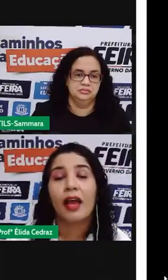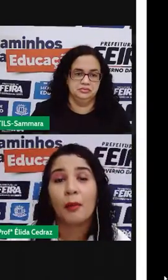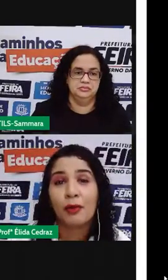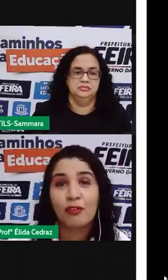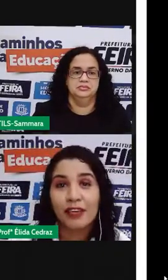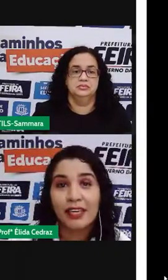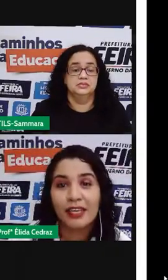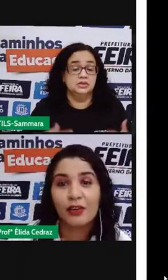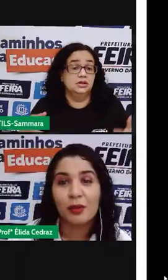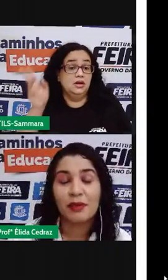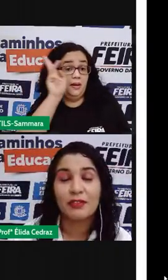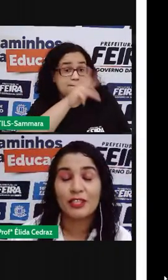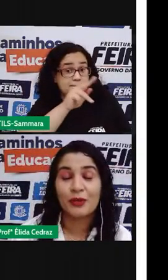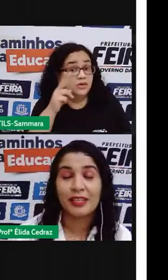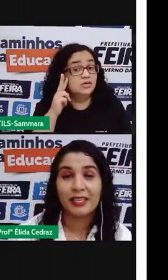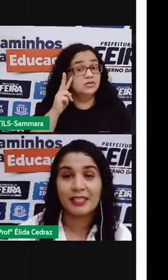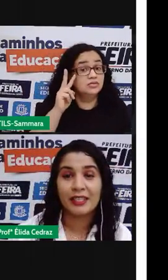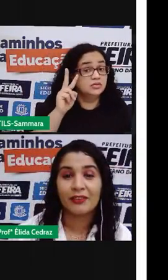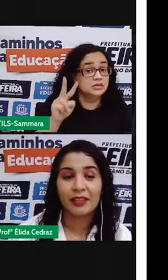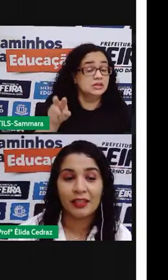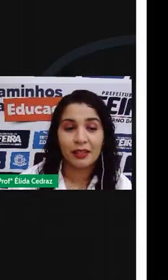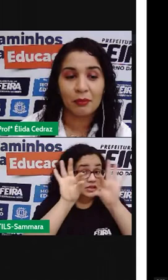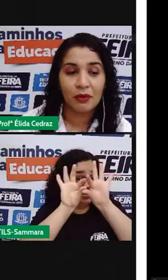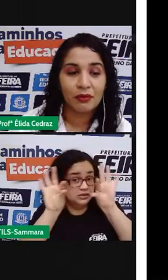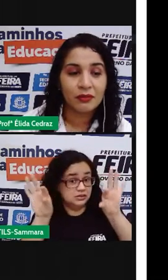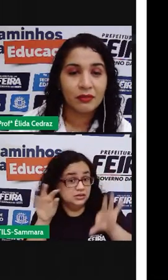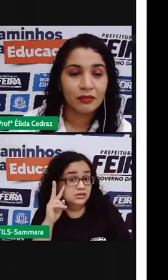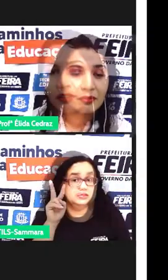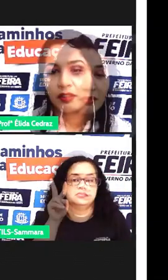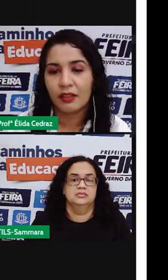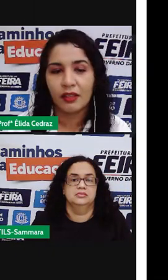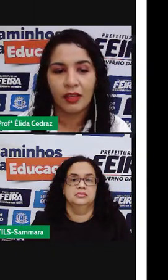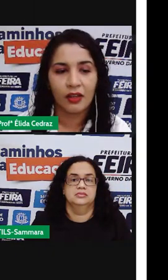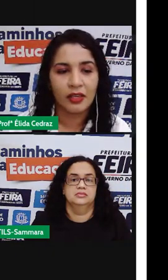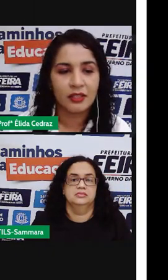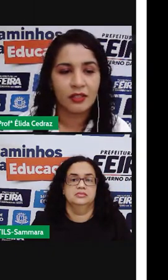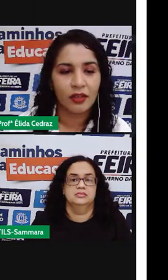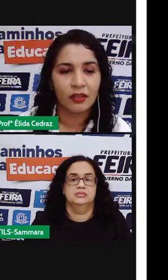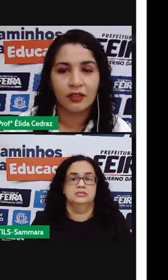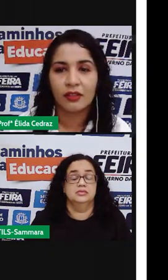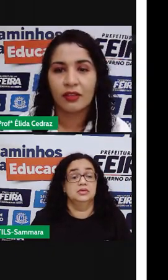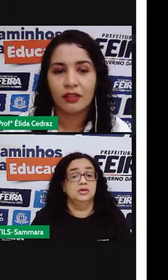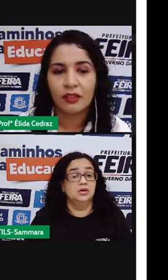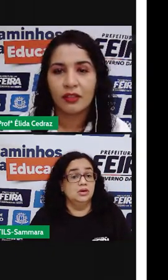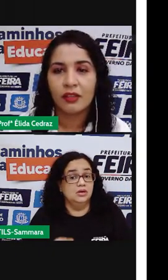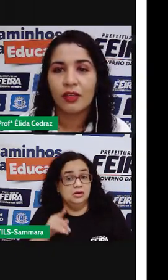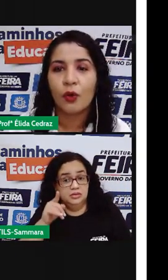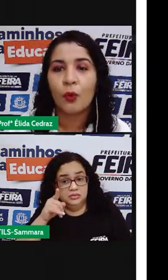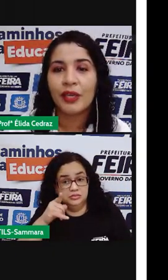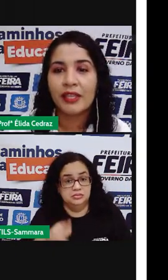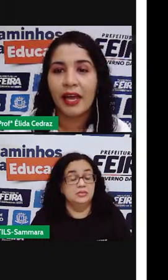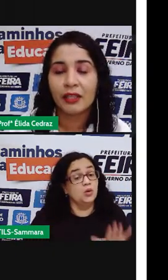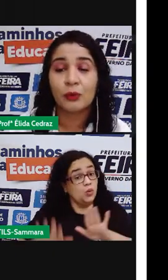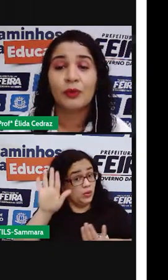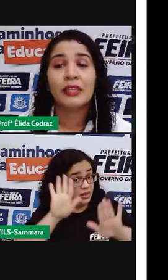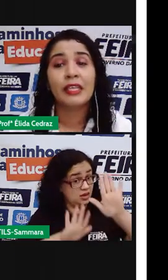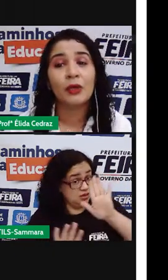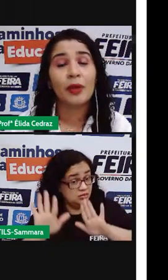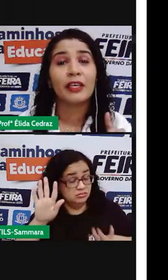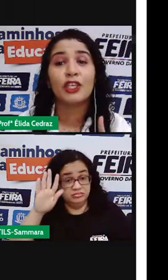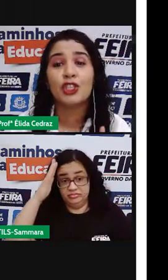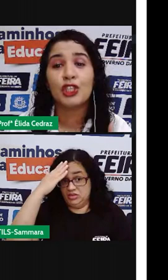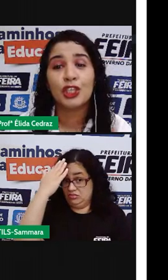A prova vai ele agora para você que está escrito aqui, tá bom? Olha só. Cuidado!